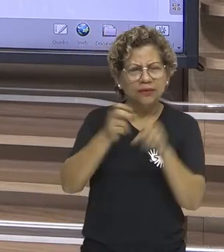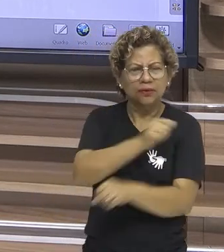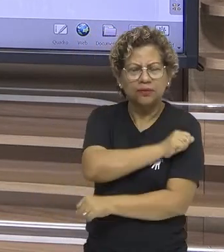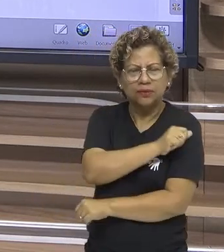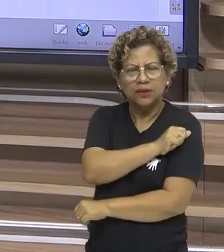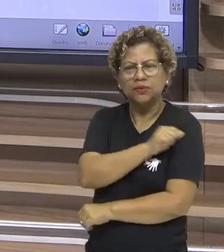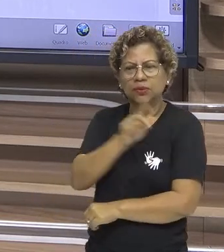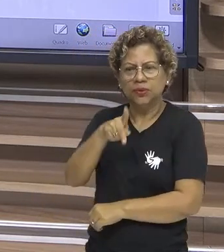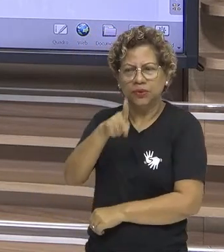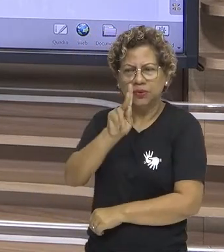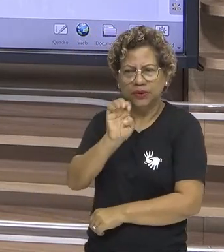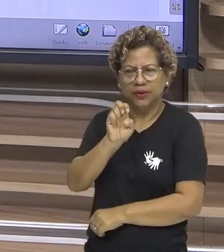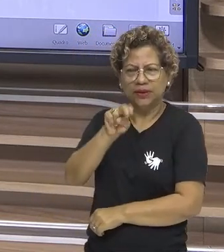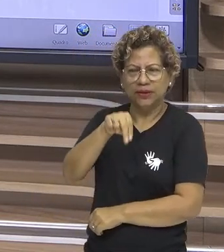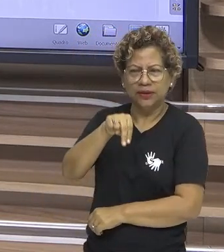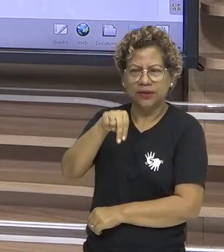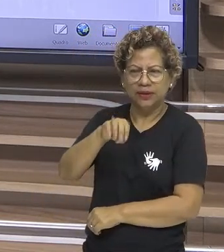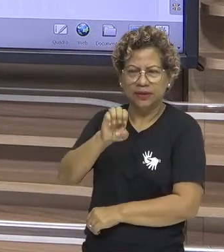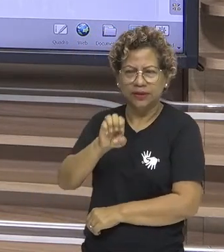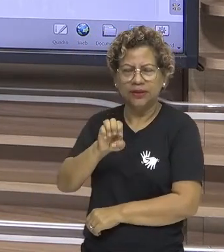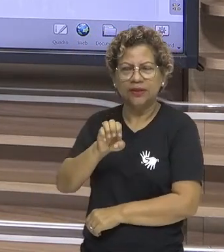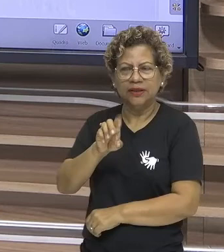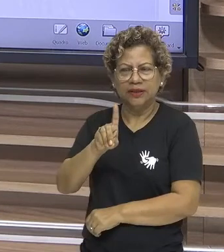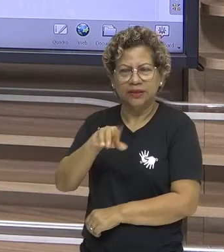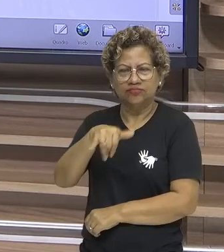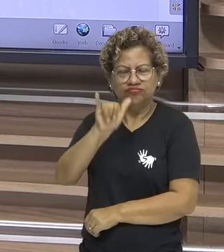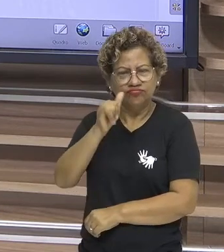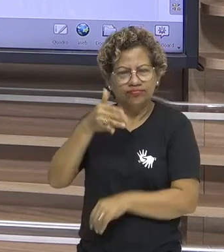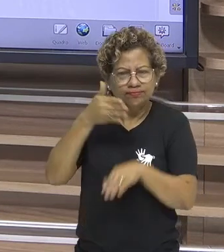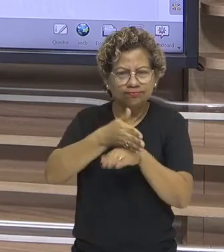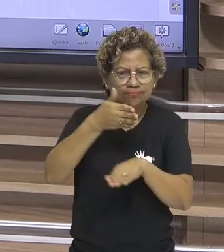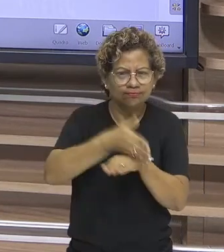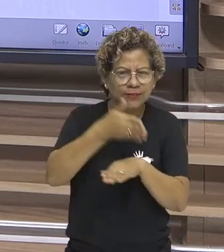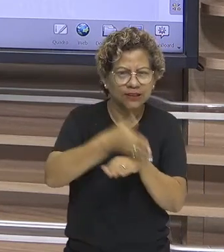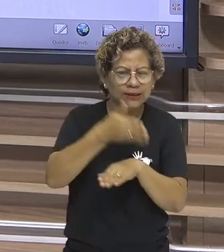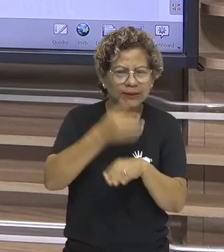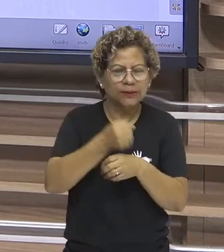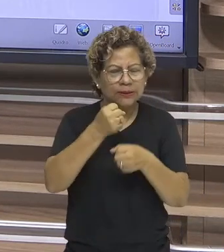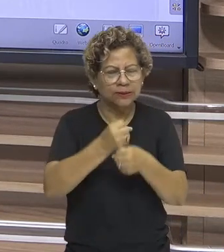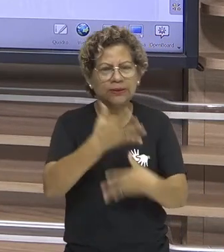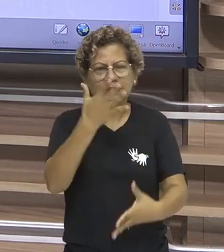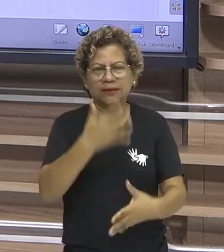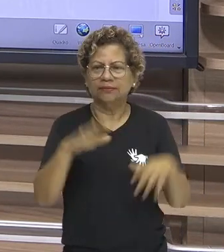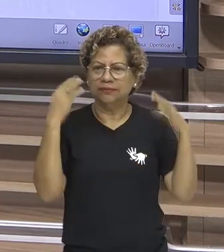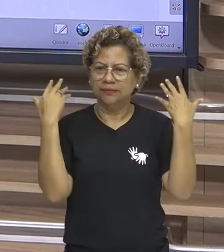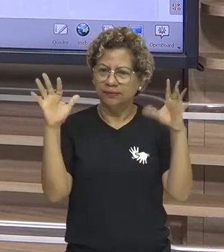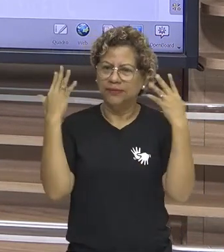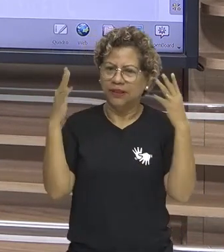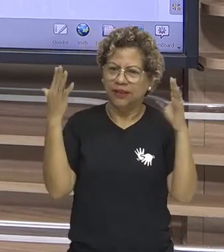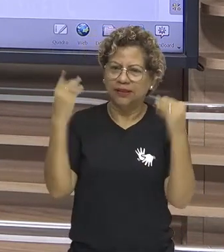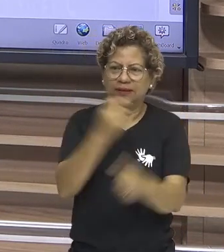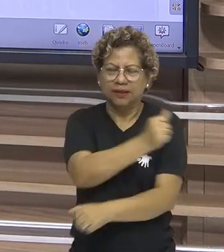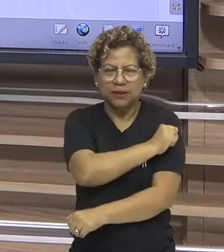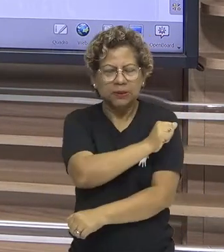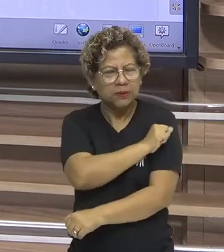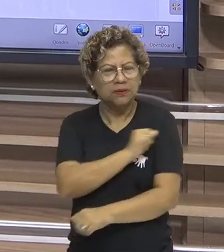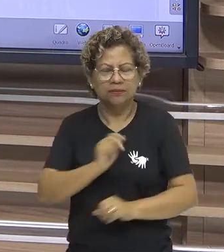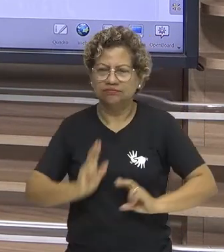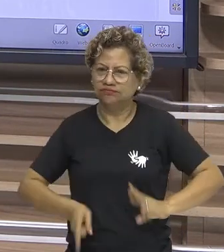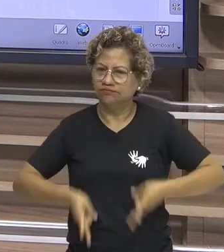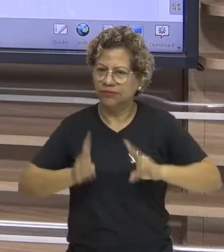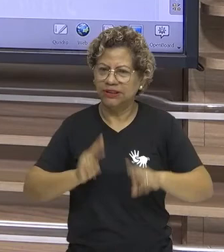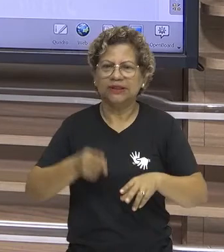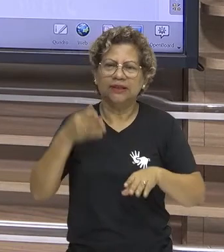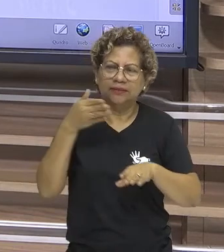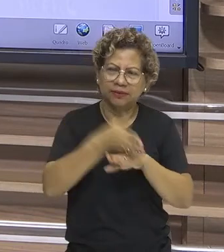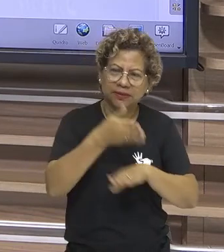sempre participativo, sempre na interatividade, parabéns, Kennedy, sempre participando. Se eu estou lá no primeiro